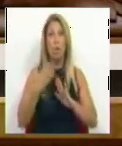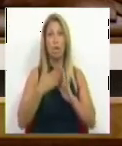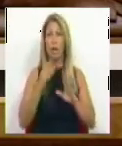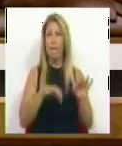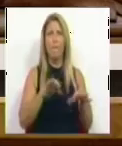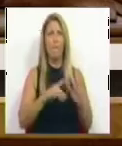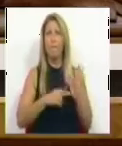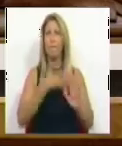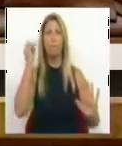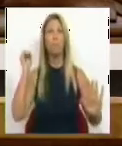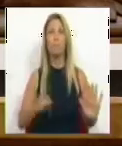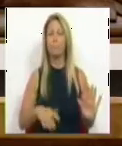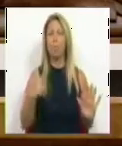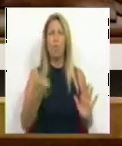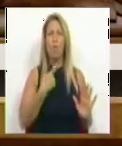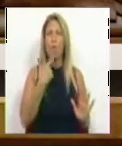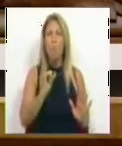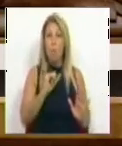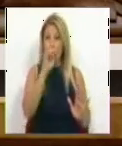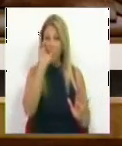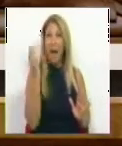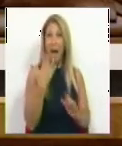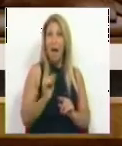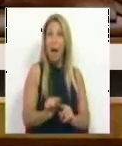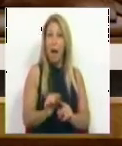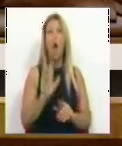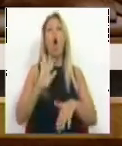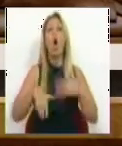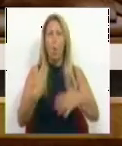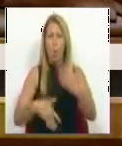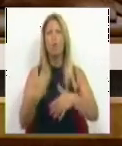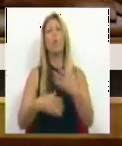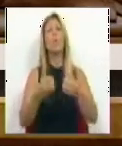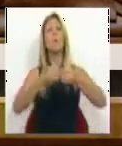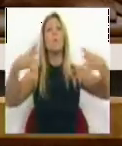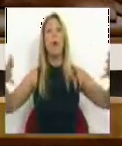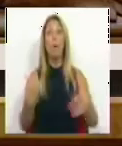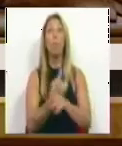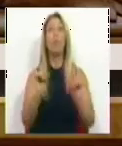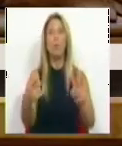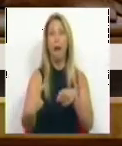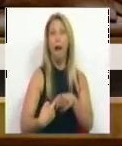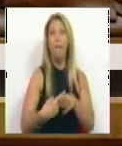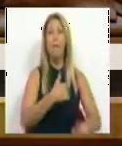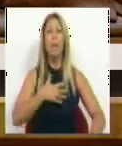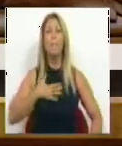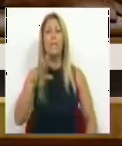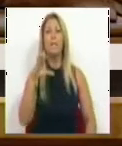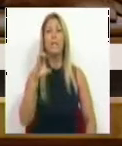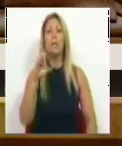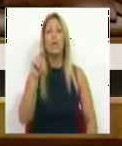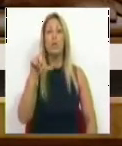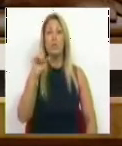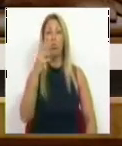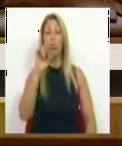podemos deixar que o eucalipto continue a alastrar com a vontade predadora das celuloses, ao mesmo tempo que torna